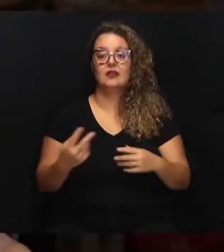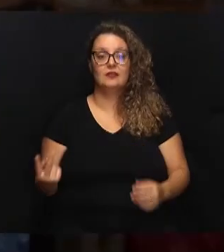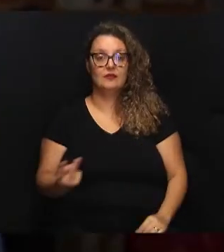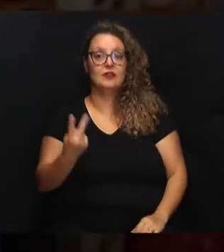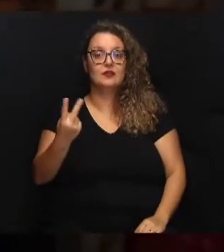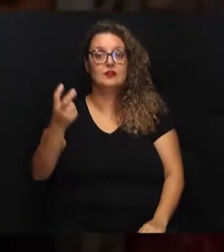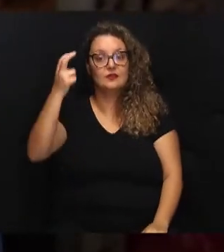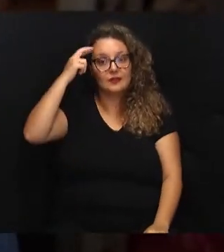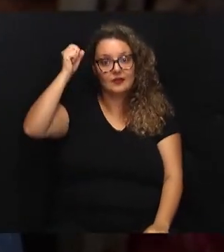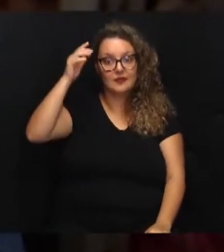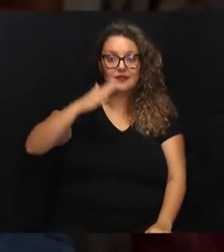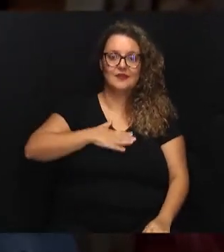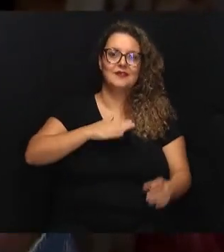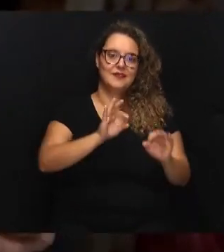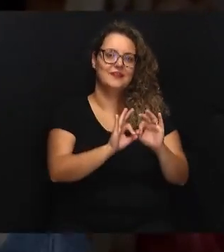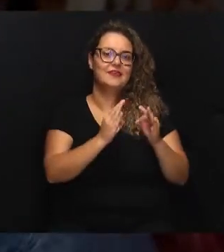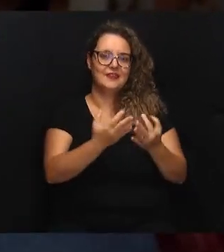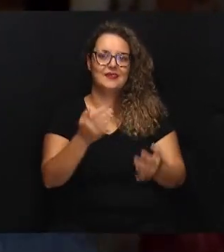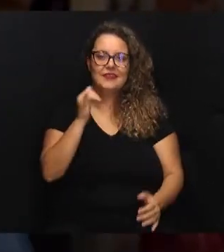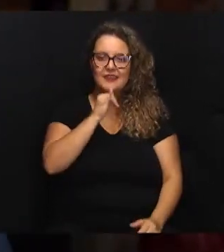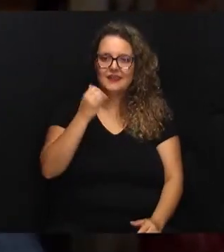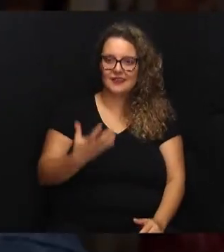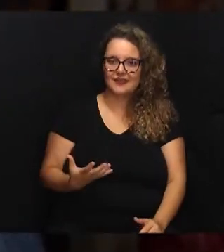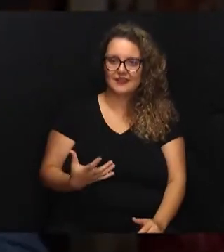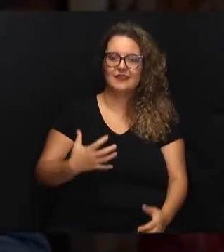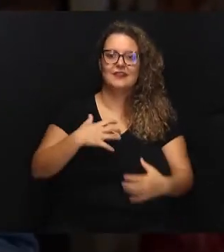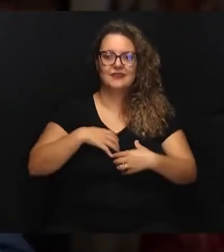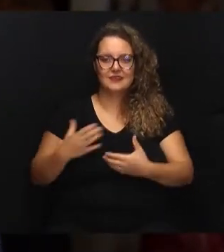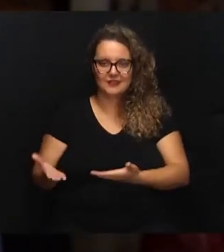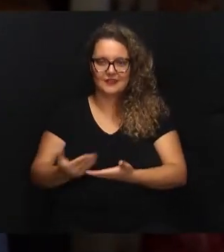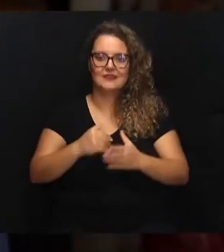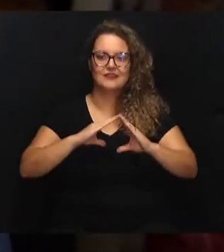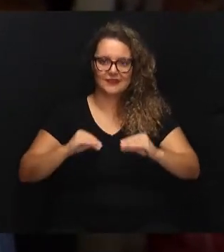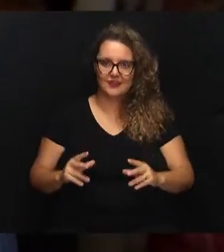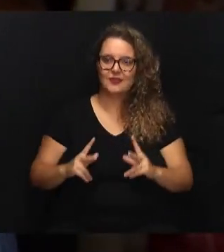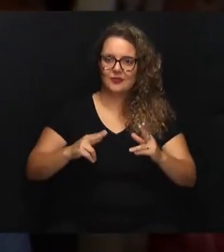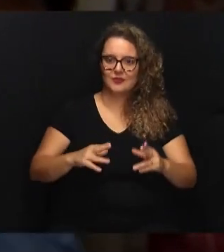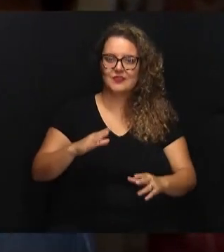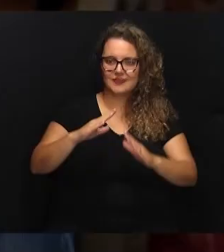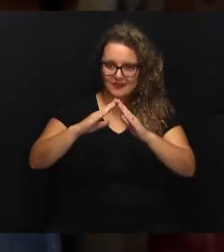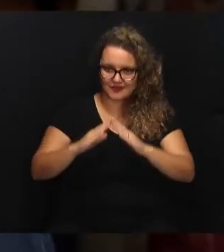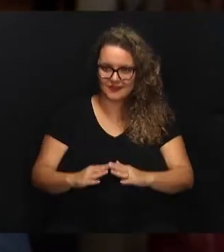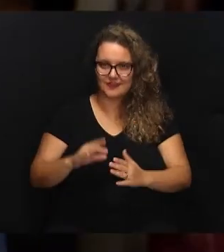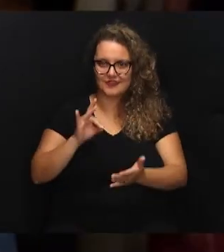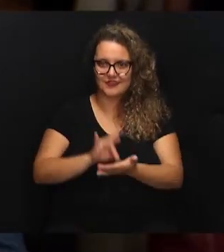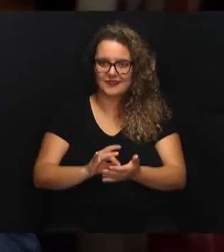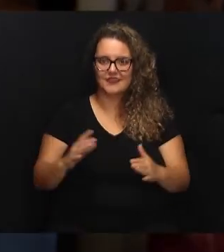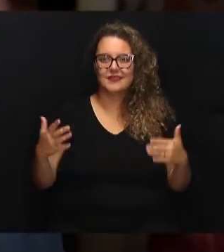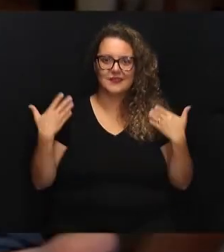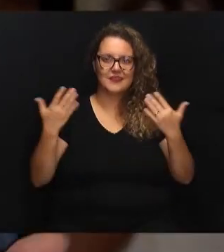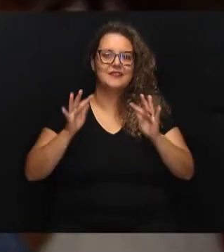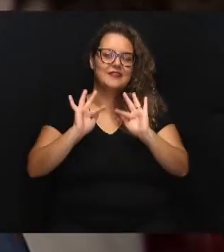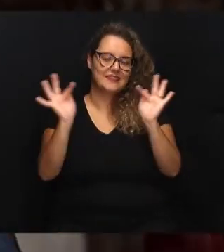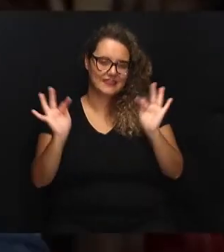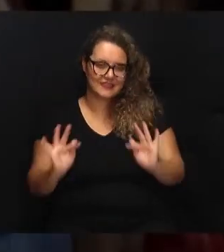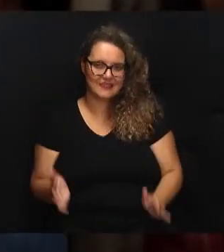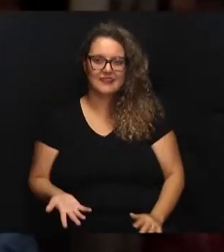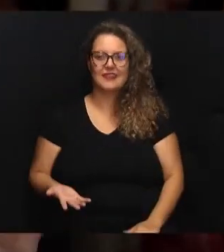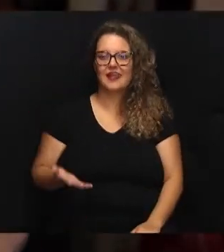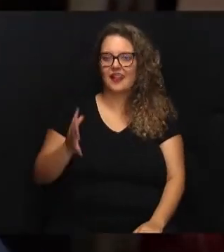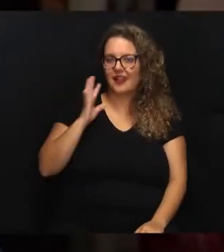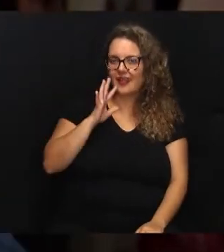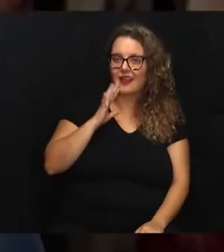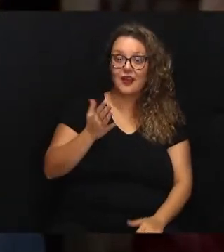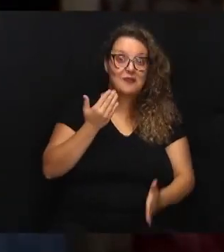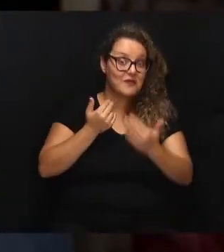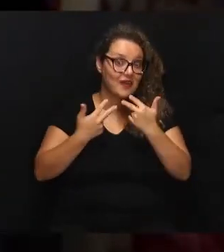minha família italiana, então tá aqui eu me sinto acolhido como se eu estivesse em casa. É uma alegria, está sendo uma festa muito legal, muita comida,